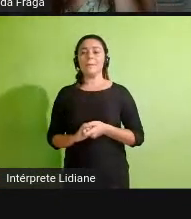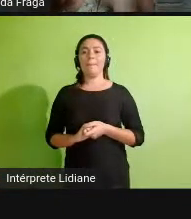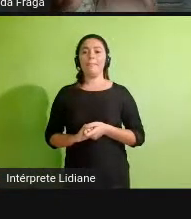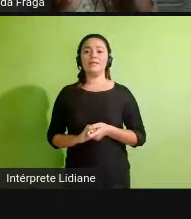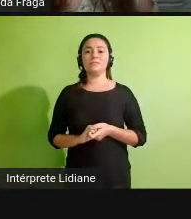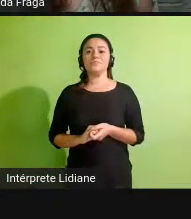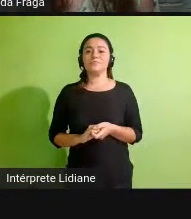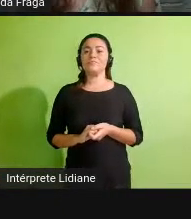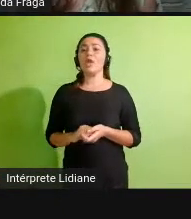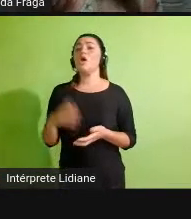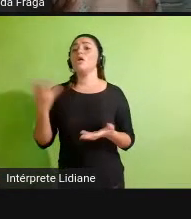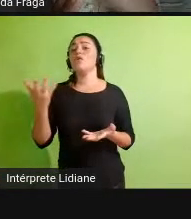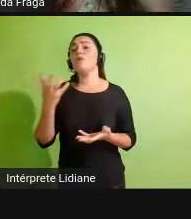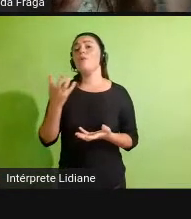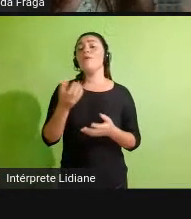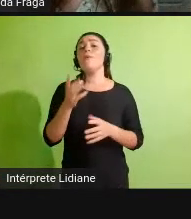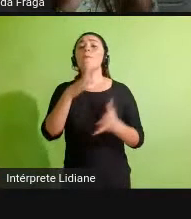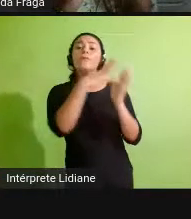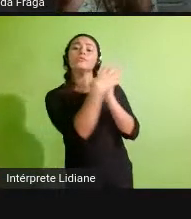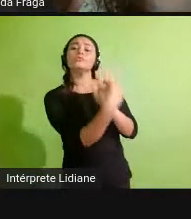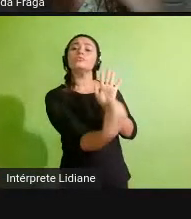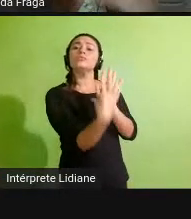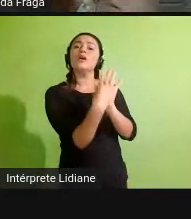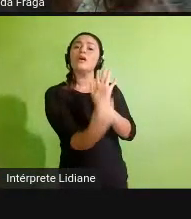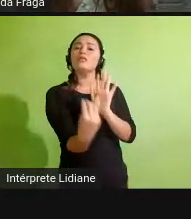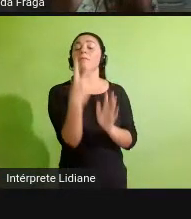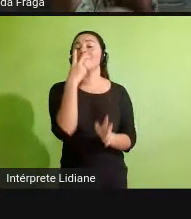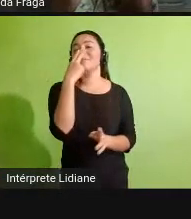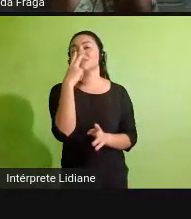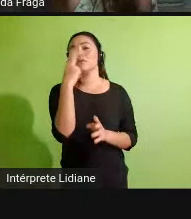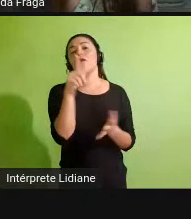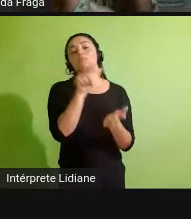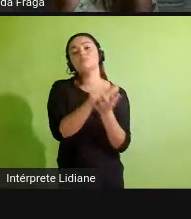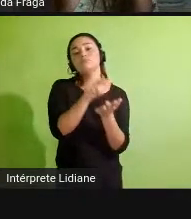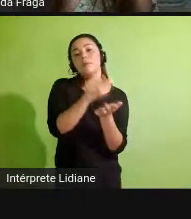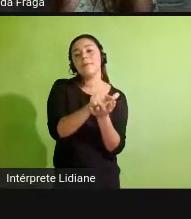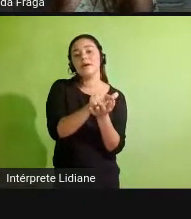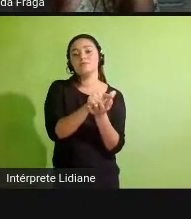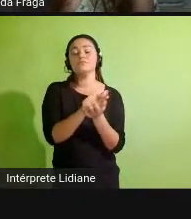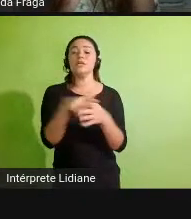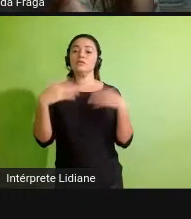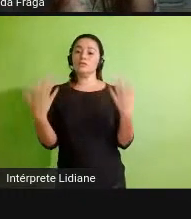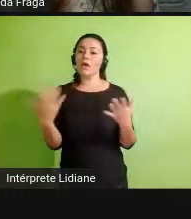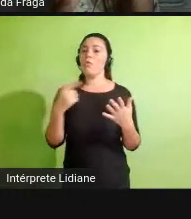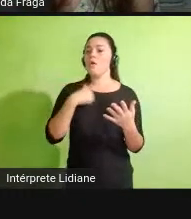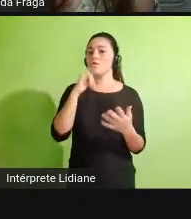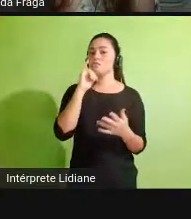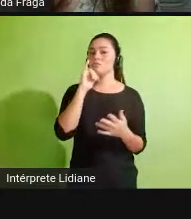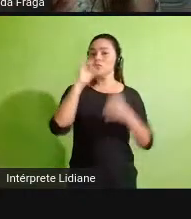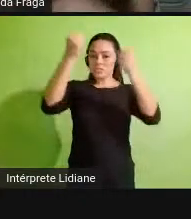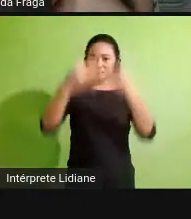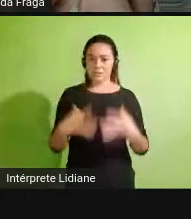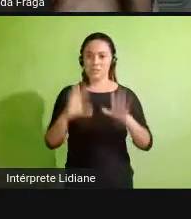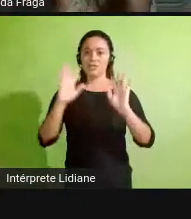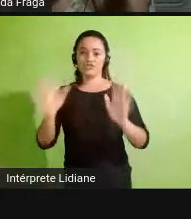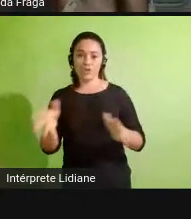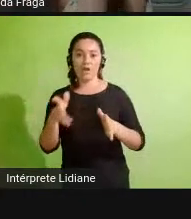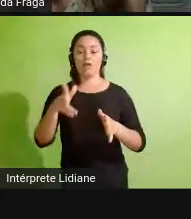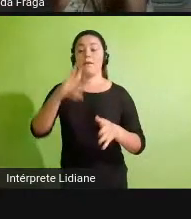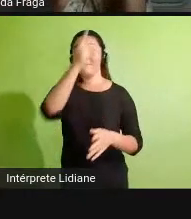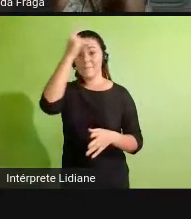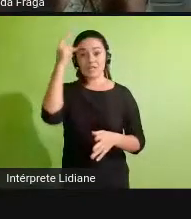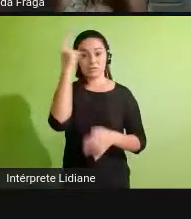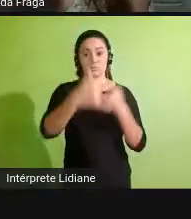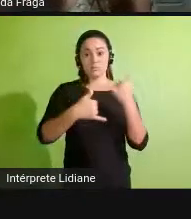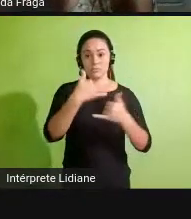de interpretação de papéis. Então, como eu já havia dito, o jogador, a jogadora que escolhe, né, o caminho e o futuro